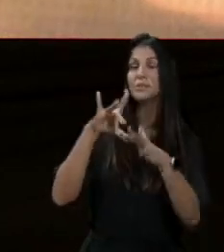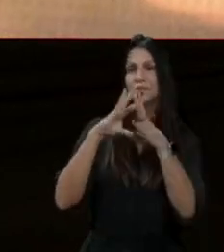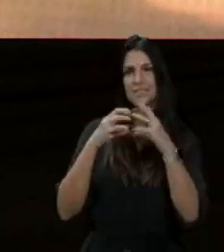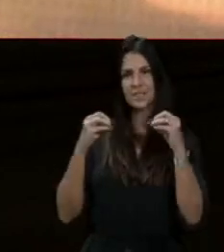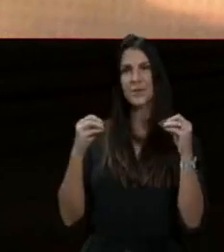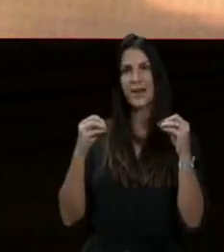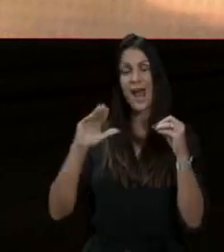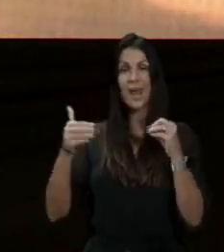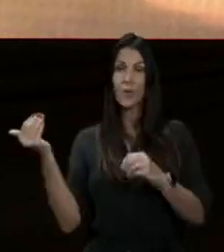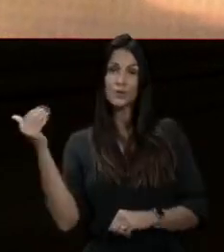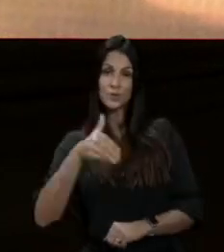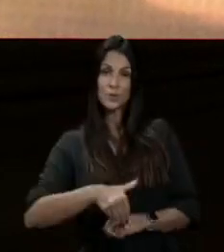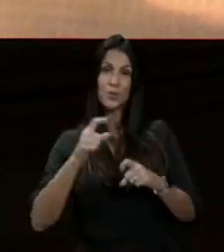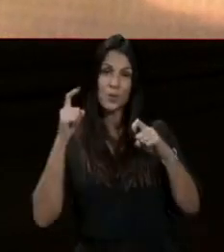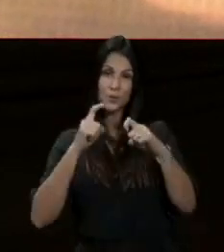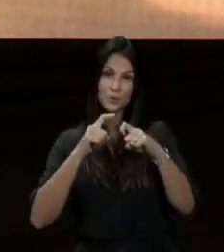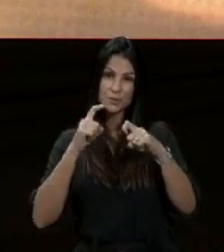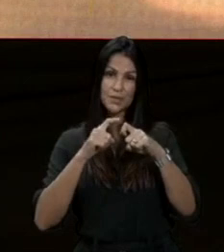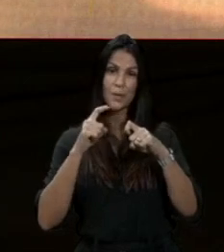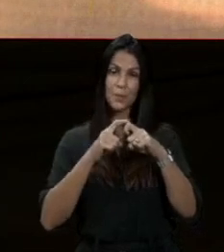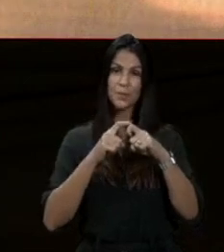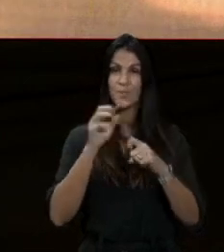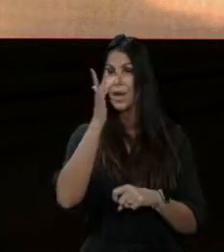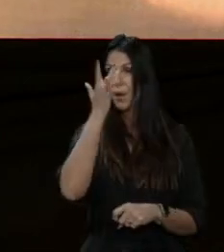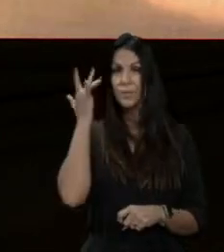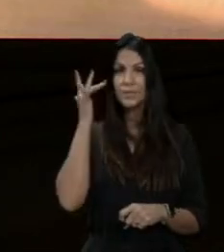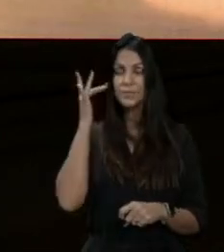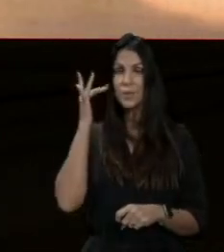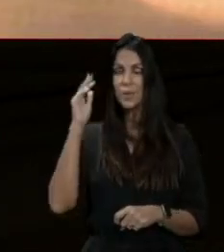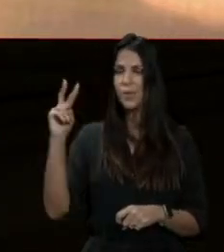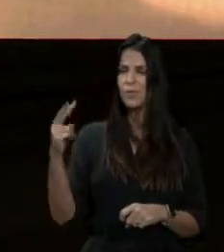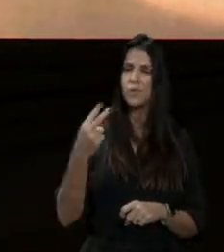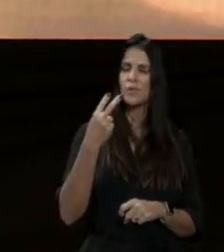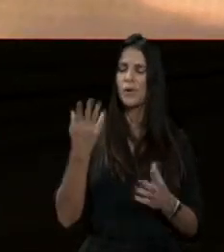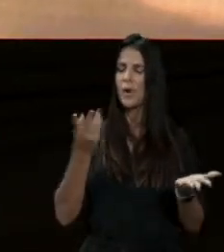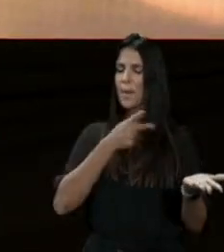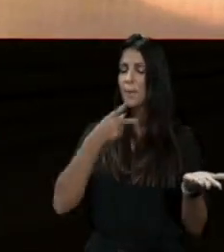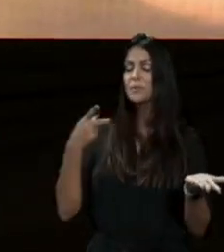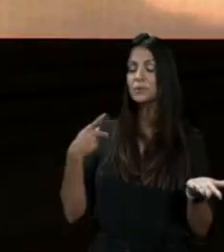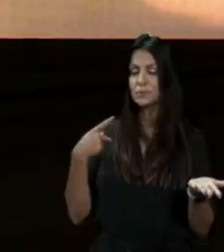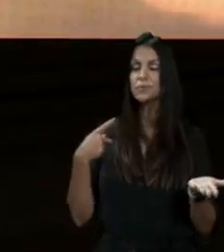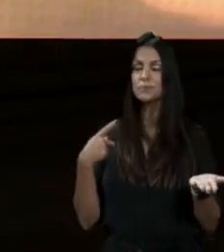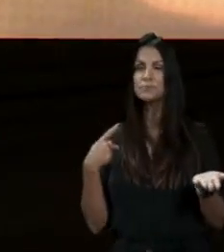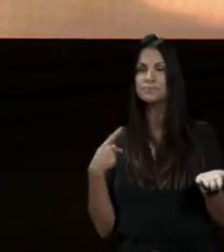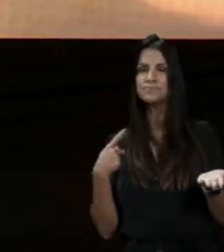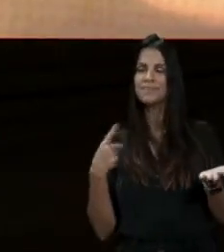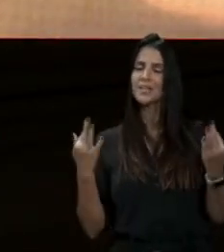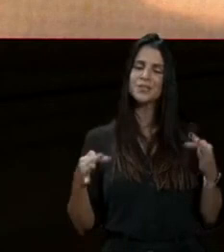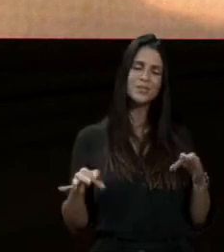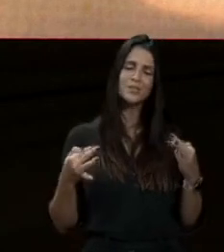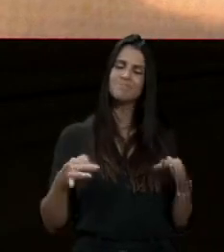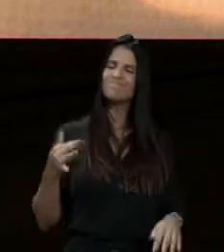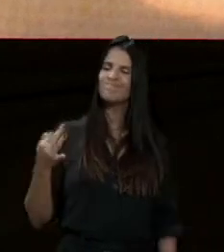Ah e quando eu cheguei no hospital e a pessoa virou para mim falou assim passou não sofre